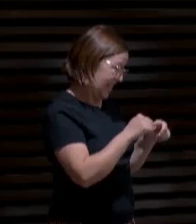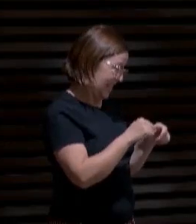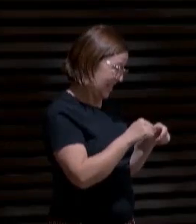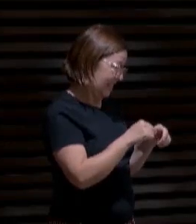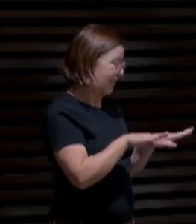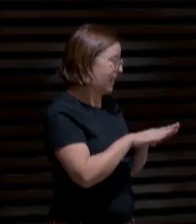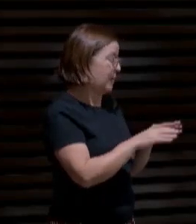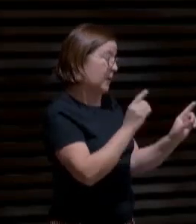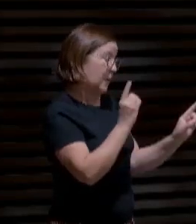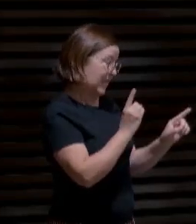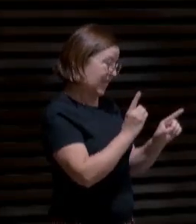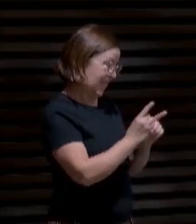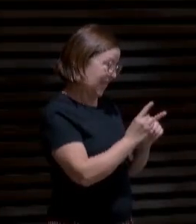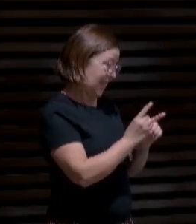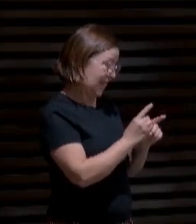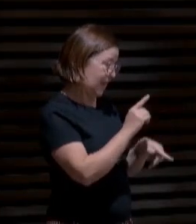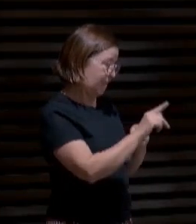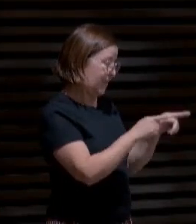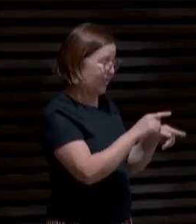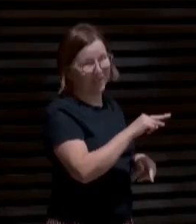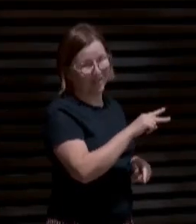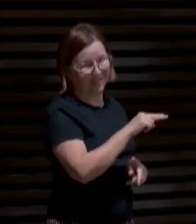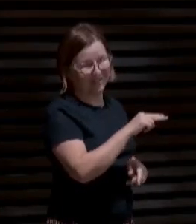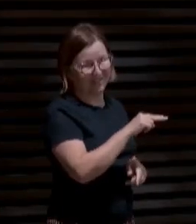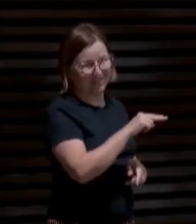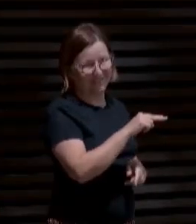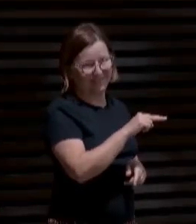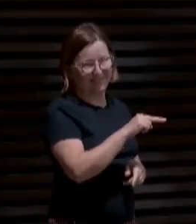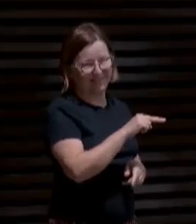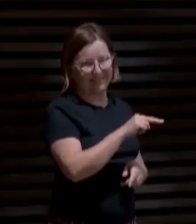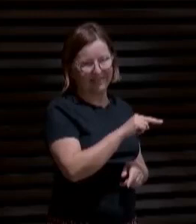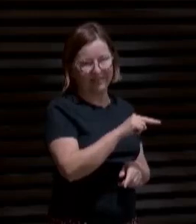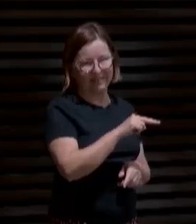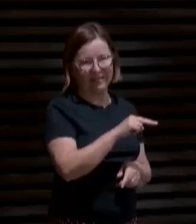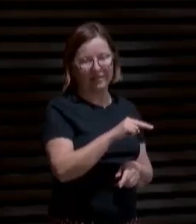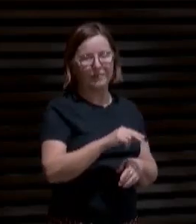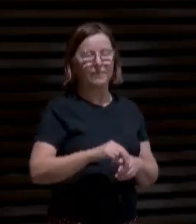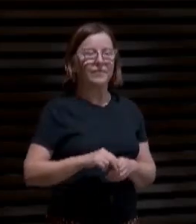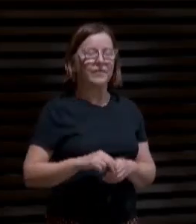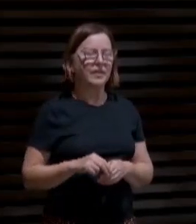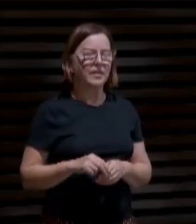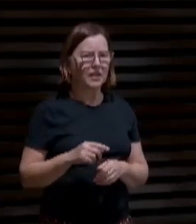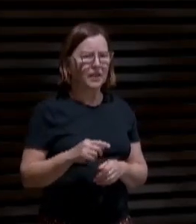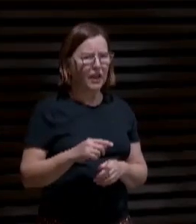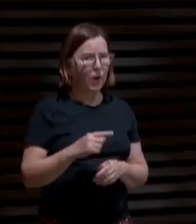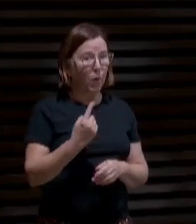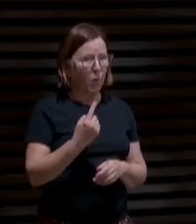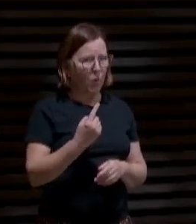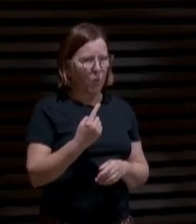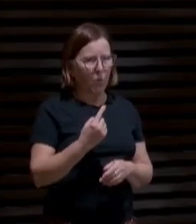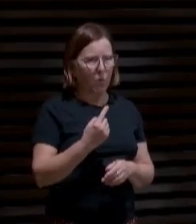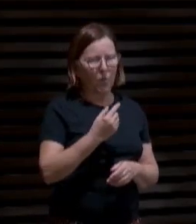encontrará exatamente o mesmo ambiente. Um rapaz que estava ali assistindo a conversa